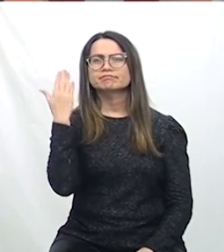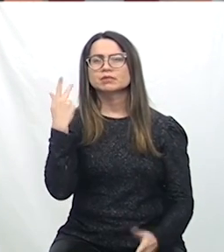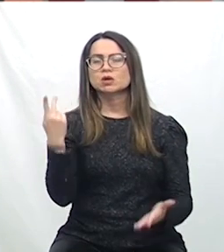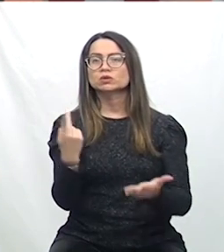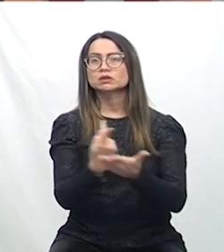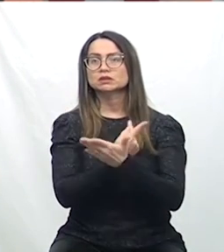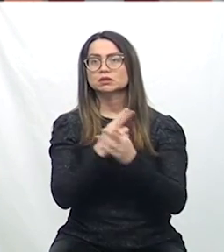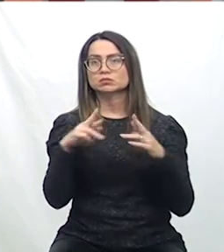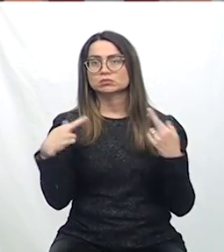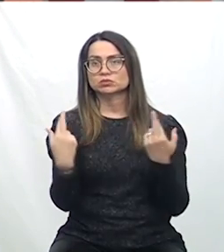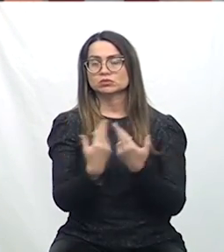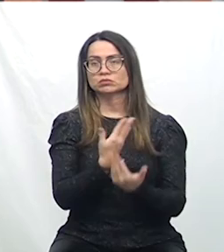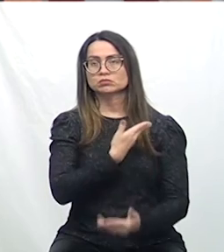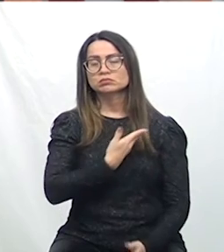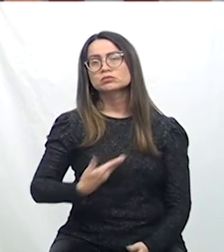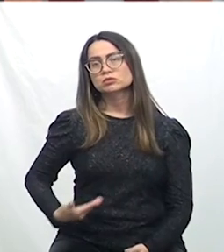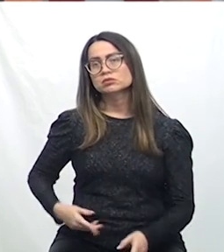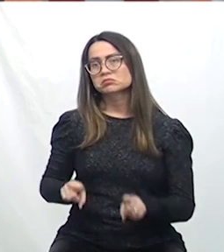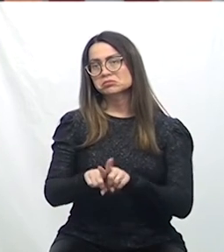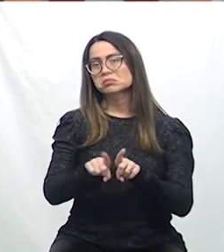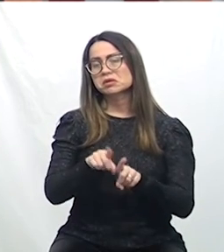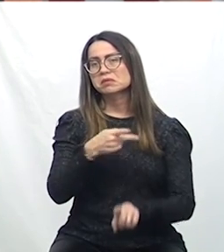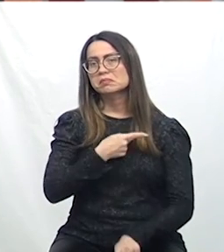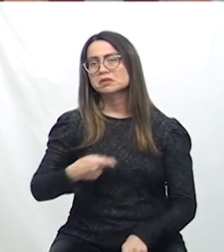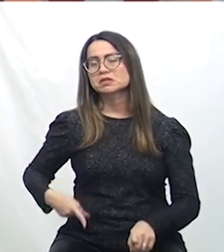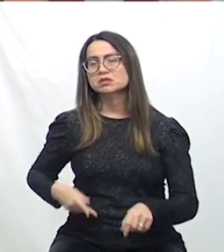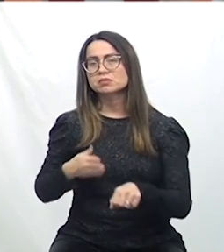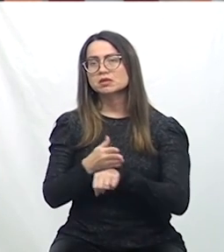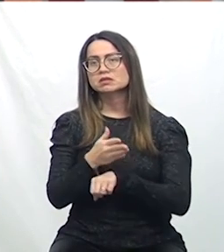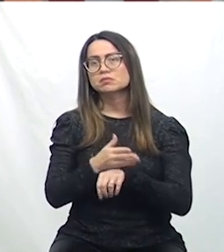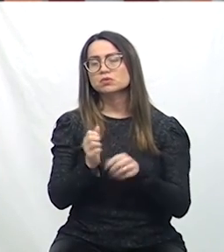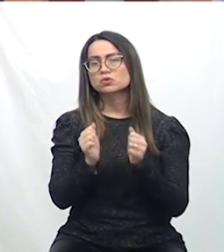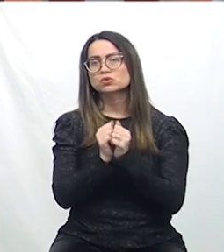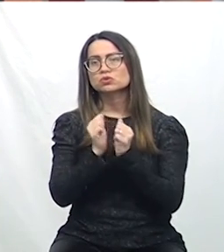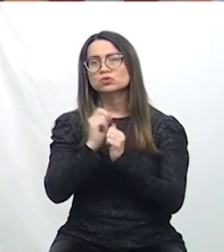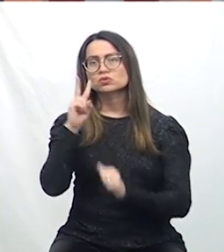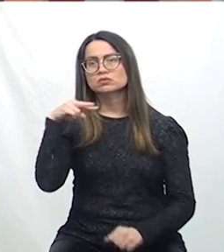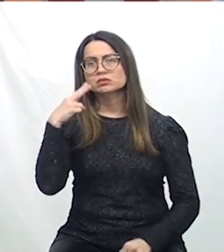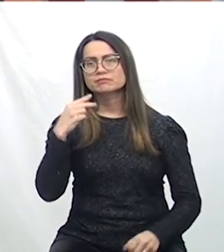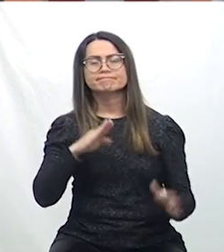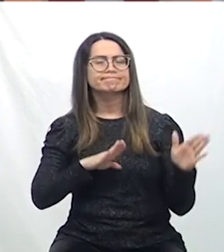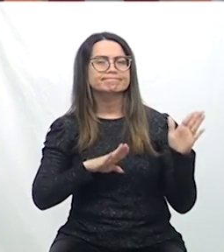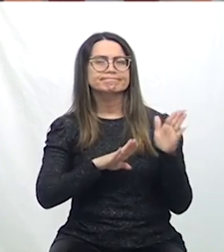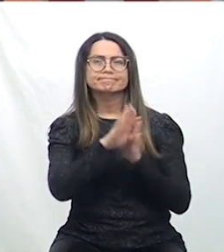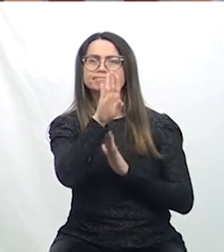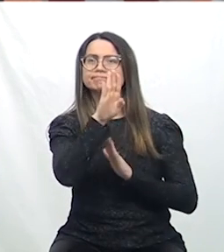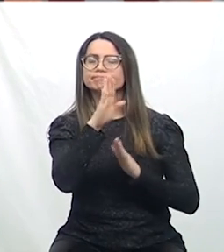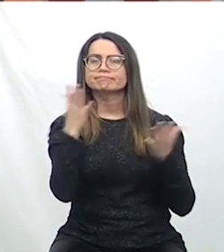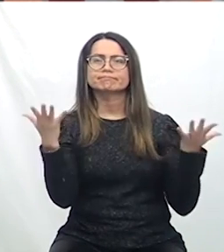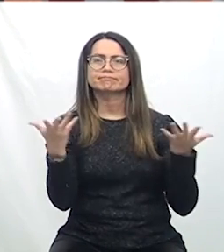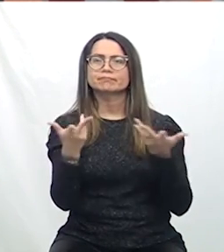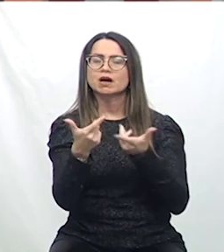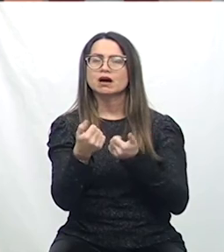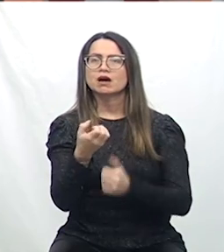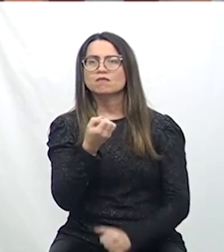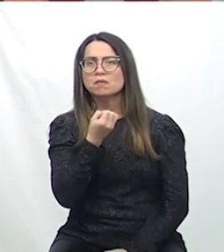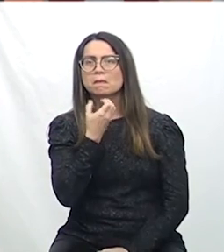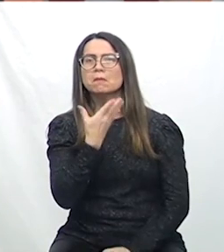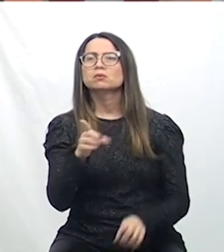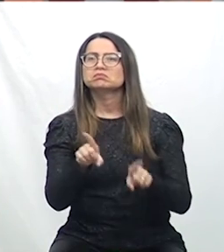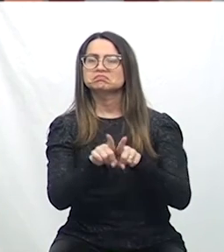a presidente esteve presente conosco aqui, alguns vereadores, que foi de um sucesso maravilhoso, foi muito bom, foi uma